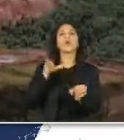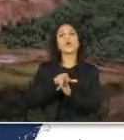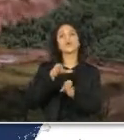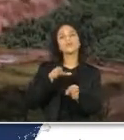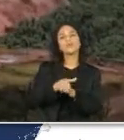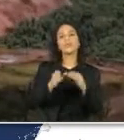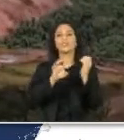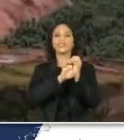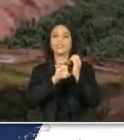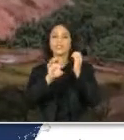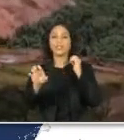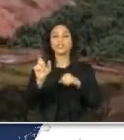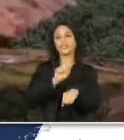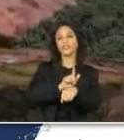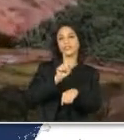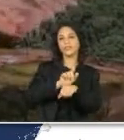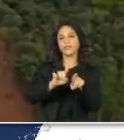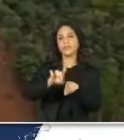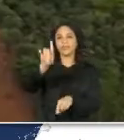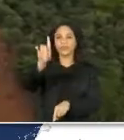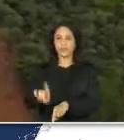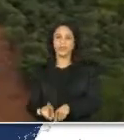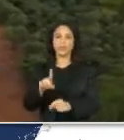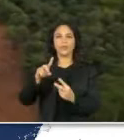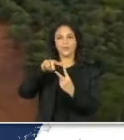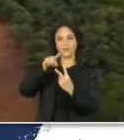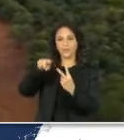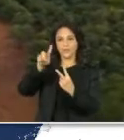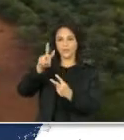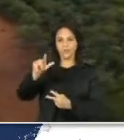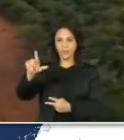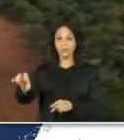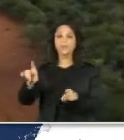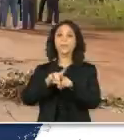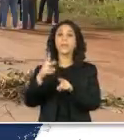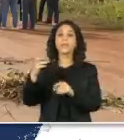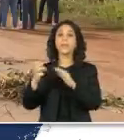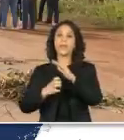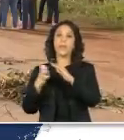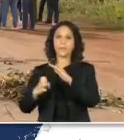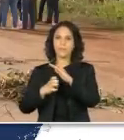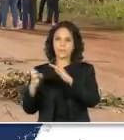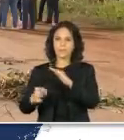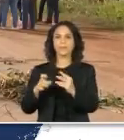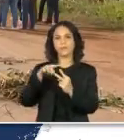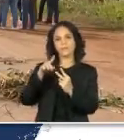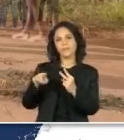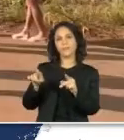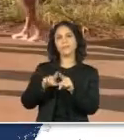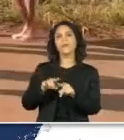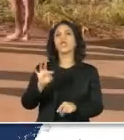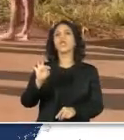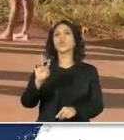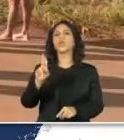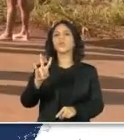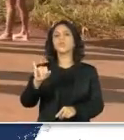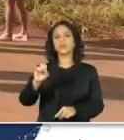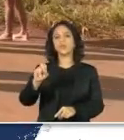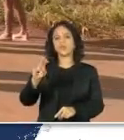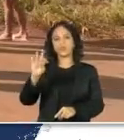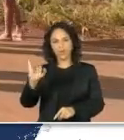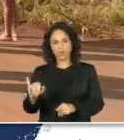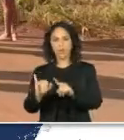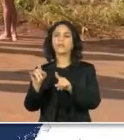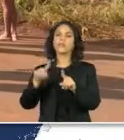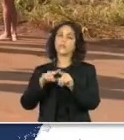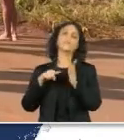vai inclusive, tenta prestar auxílio e tenta corroborar com as investigações à medida do possível, tal, mas as